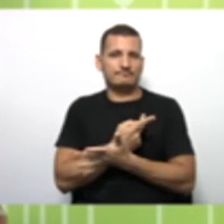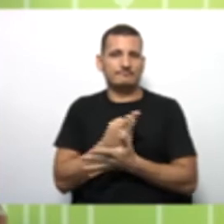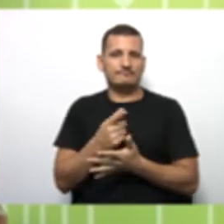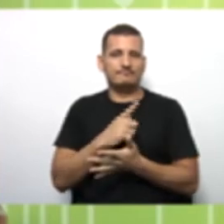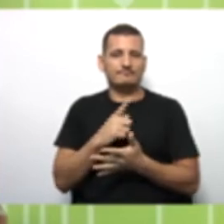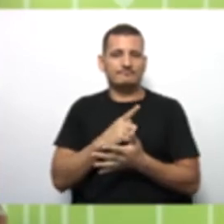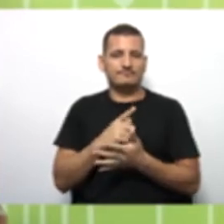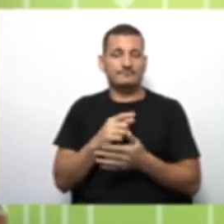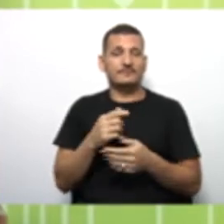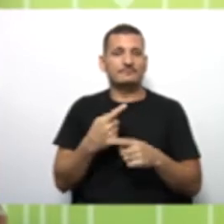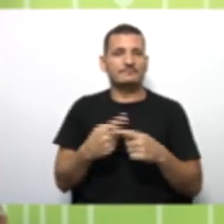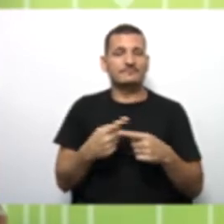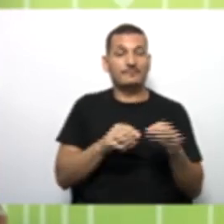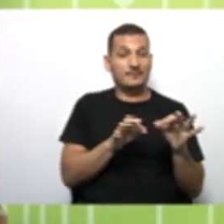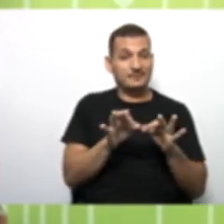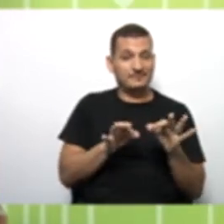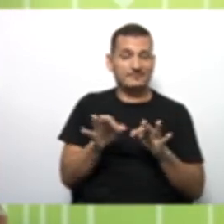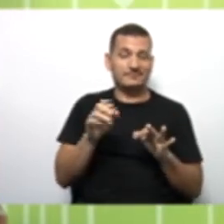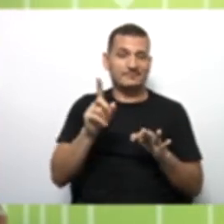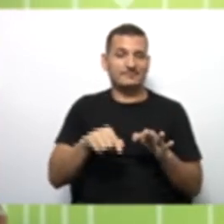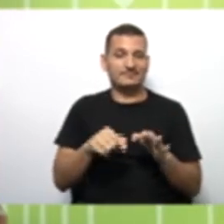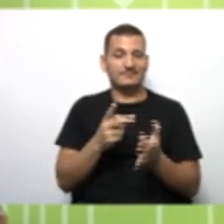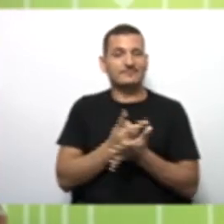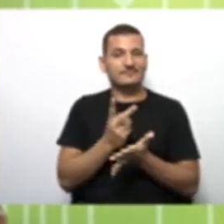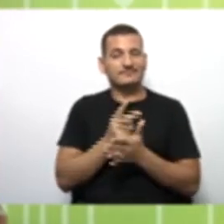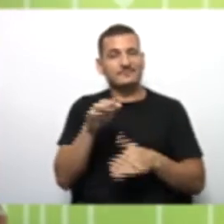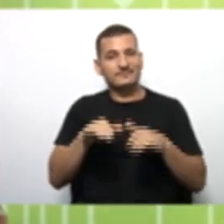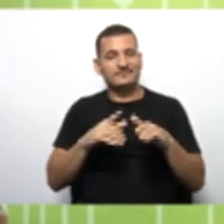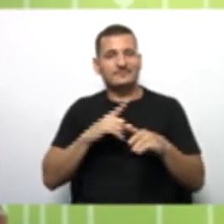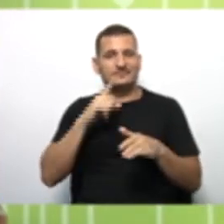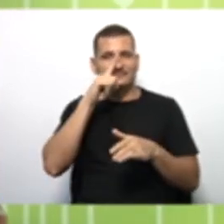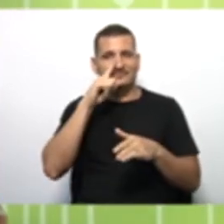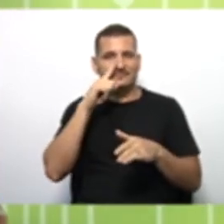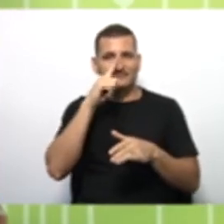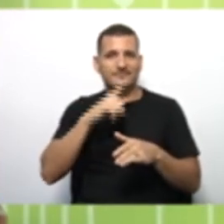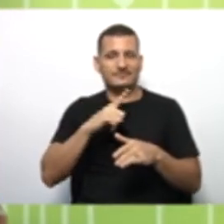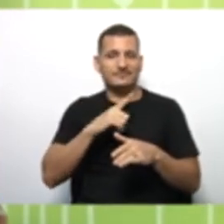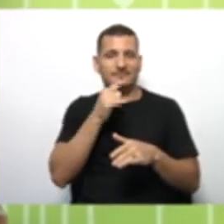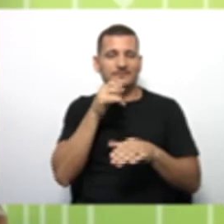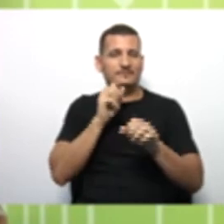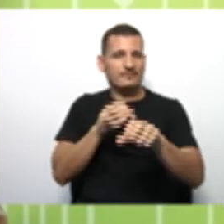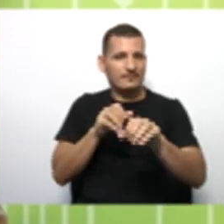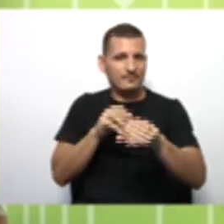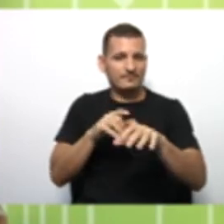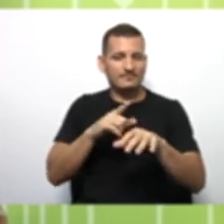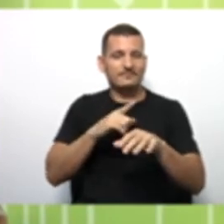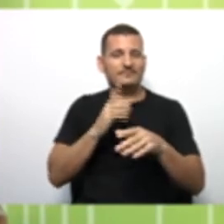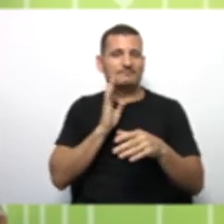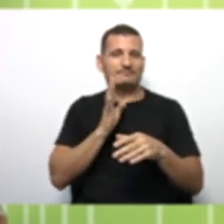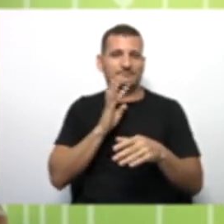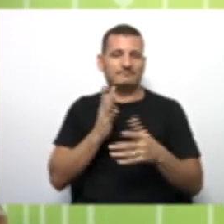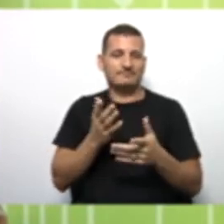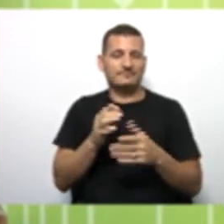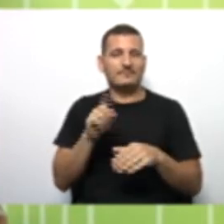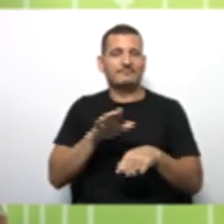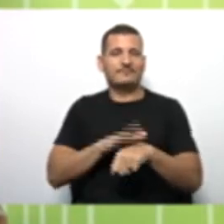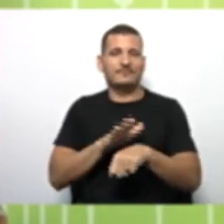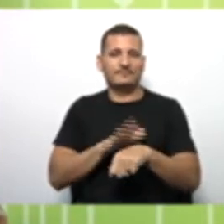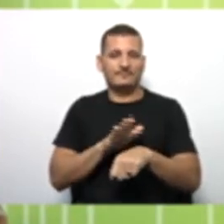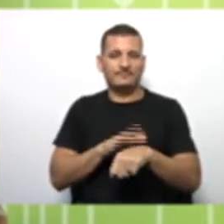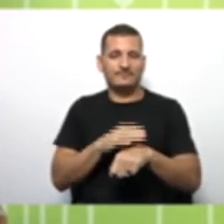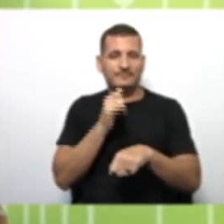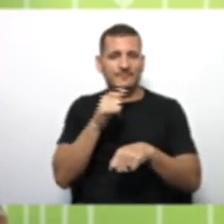eu citei uma escola e as alunas, mas todas as demais responderam certo, ok? Para fazer justiça. Isso aí, gente. Obrigado